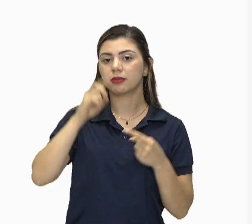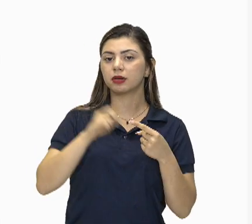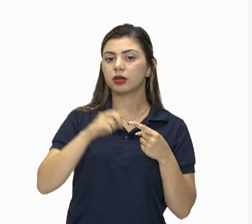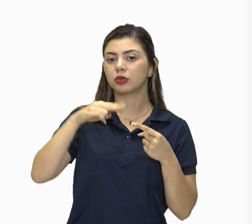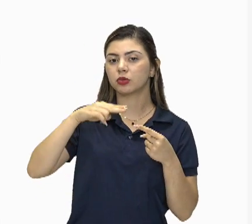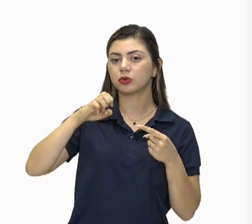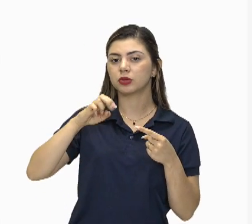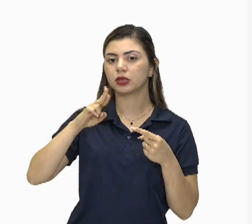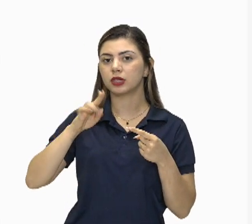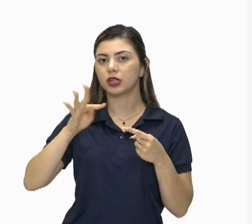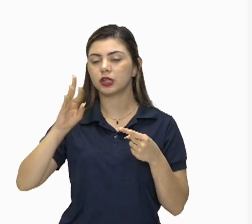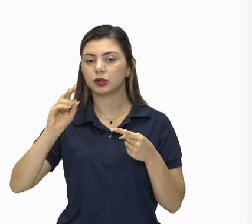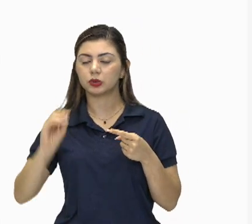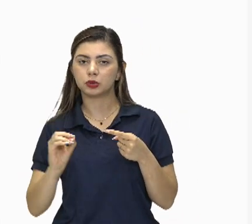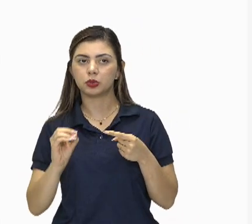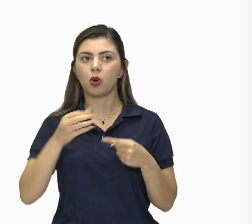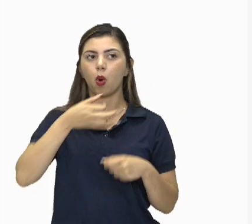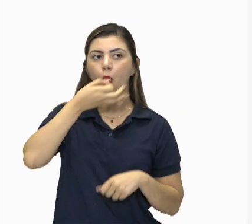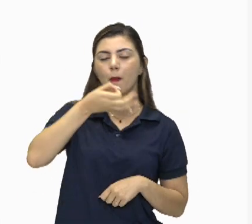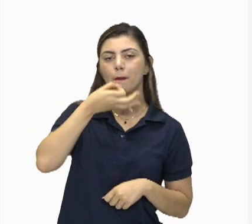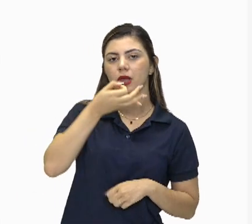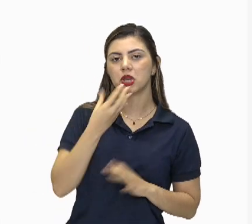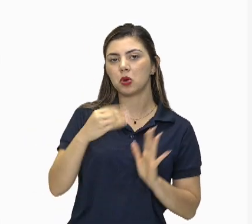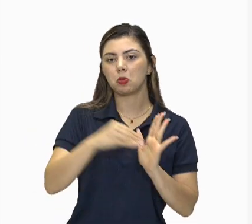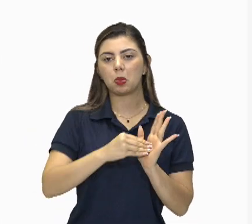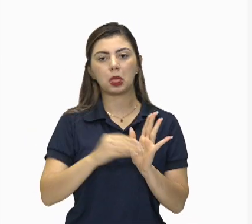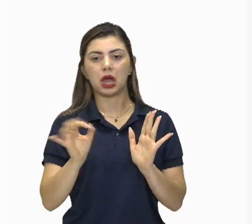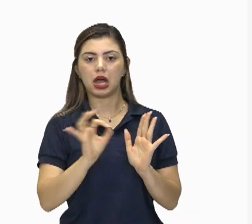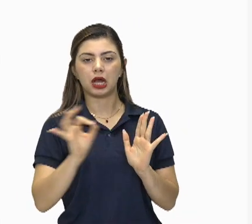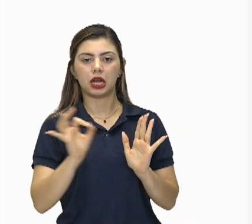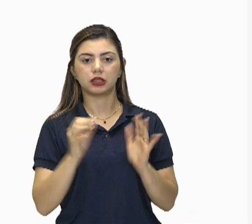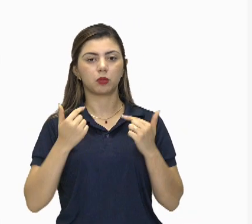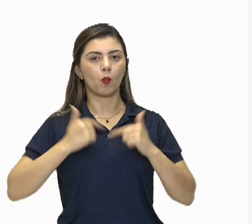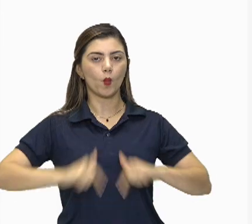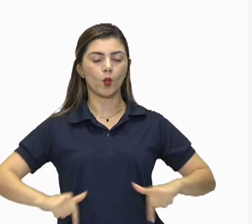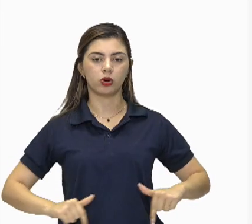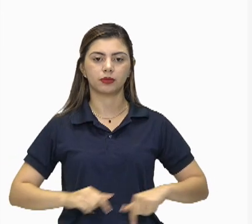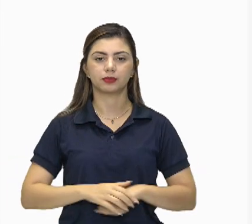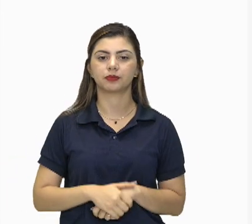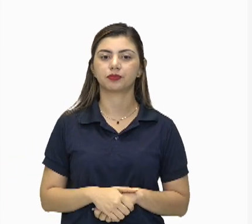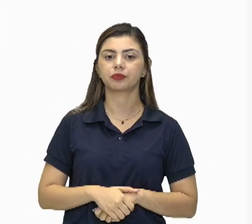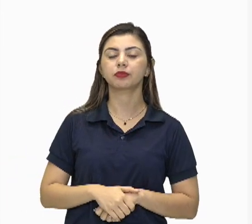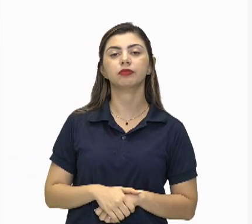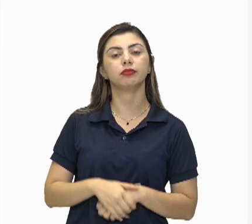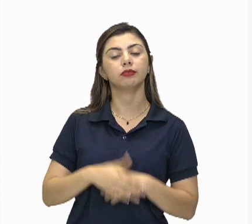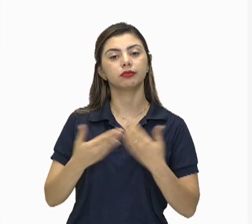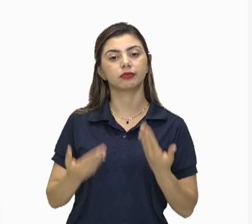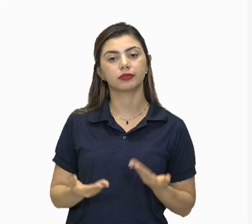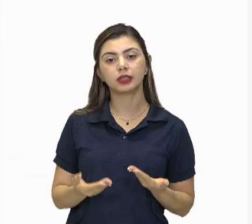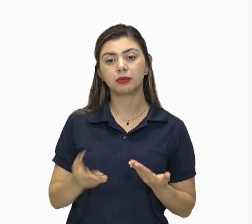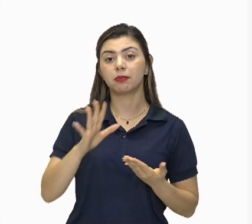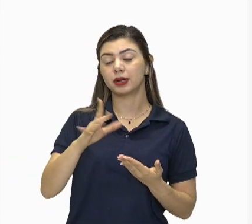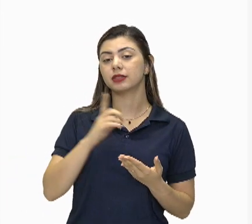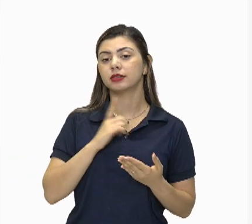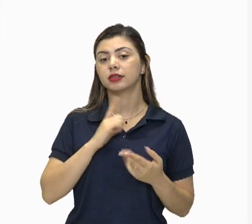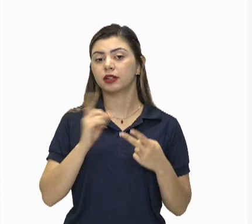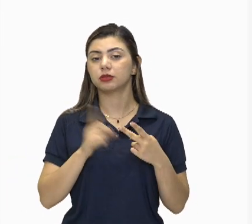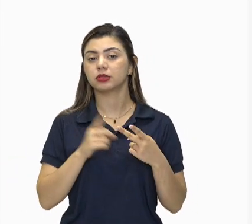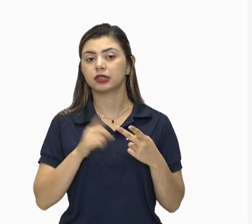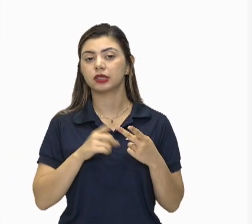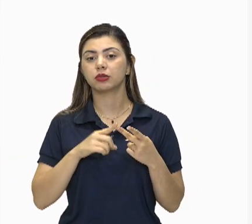não interfere com opiniões e juízo de valor, enquanto tal prática é recorrente no segundo,